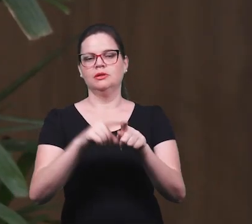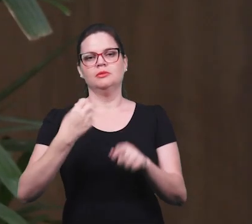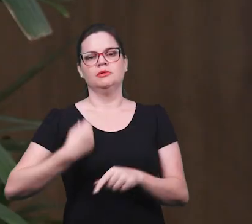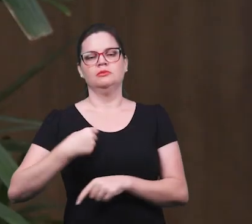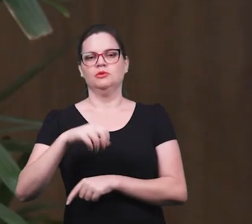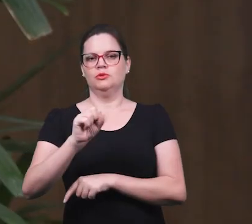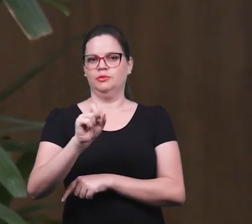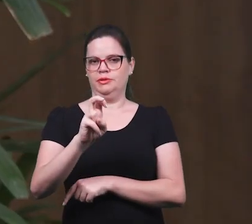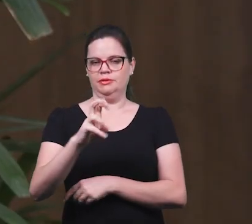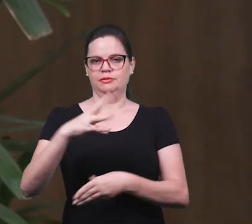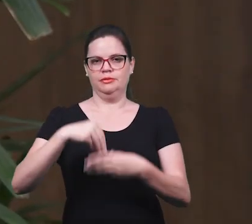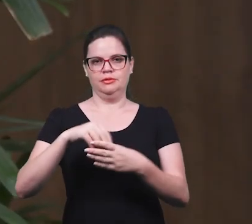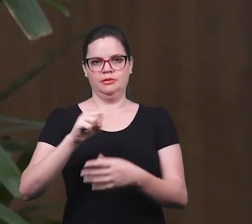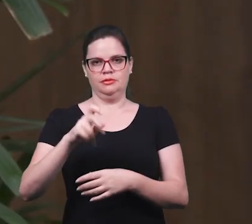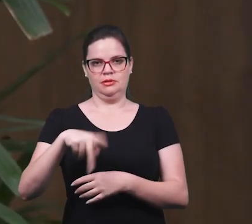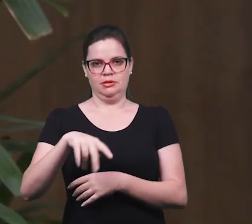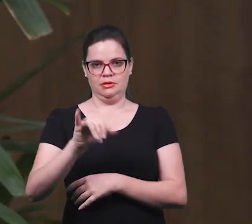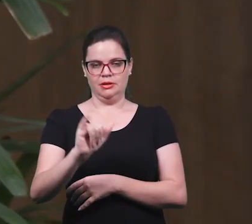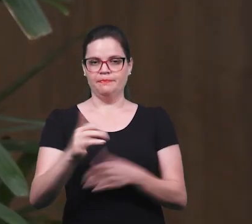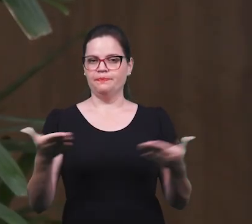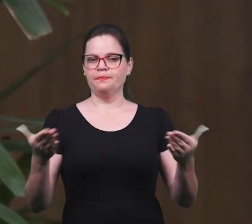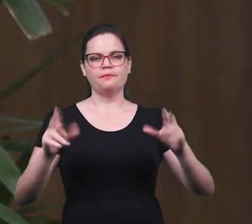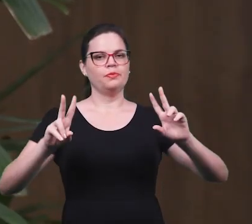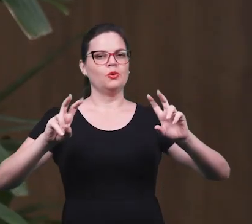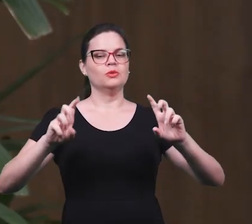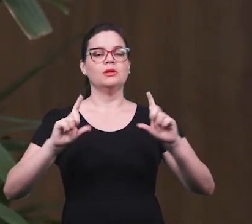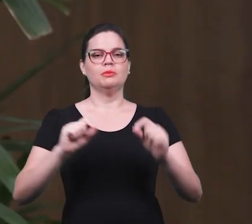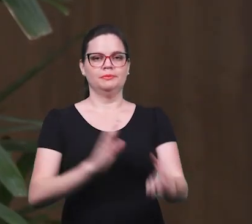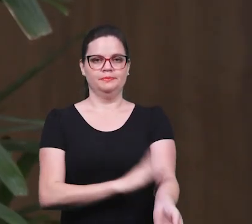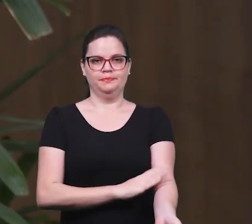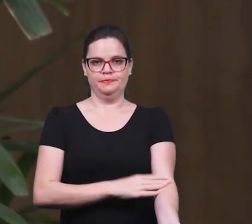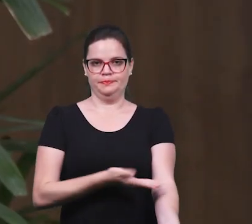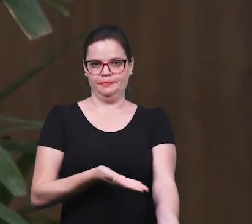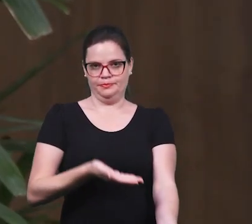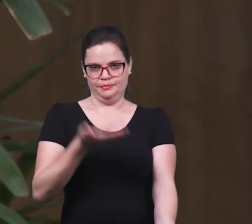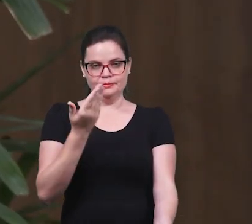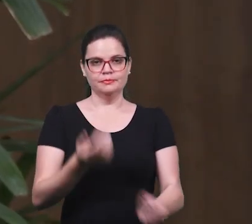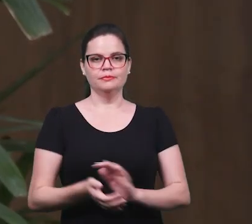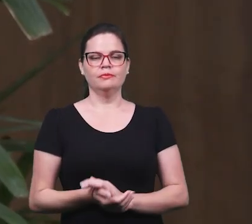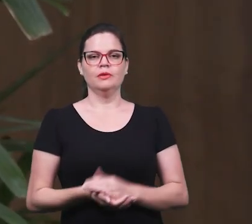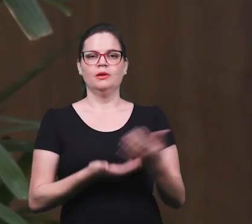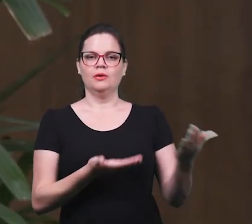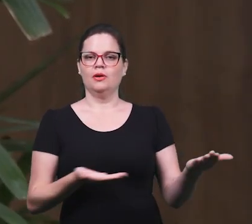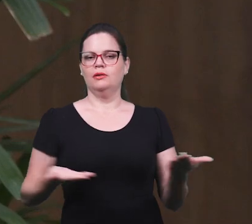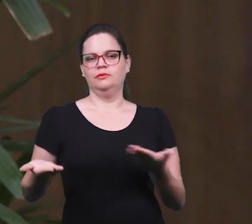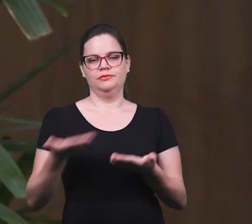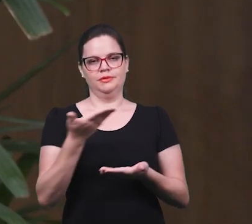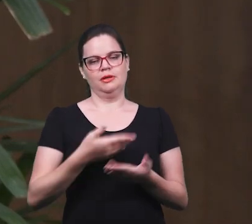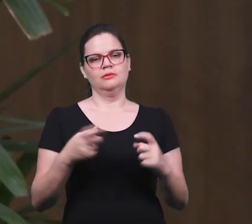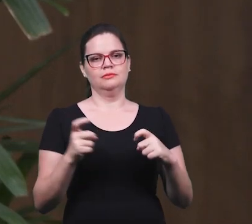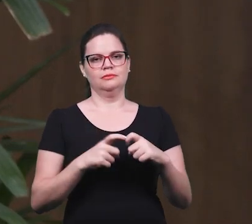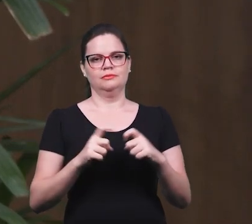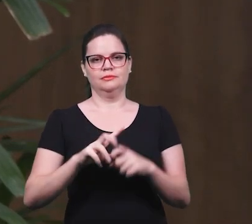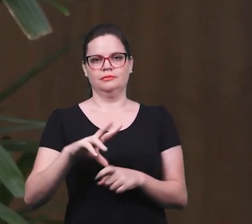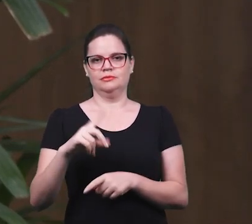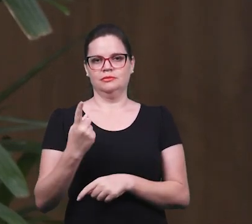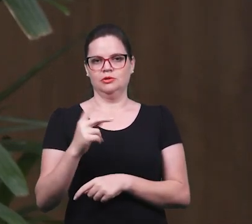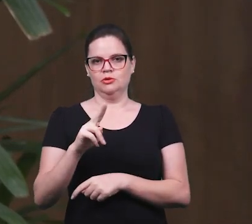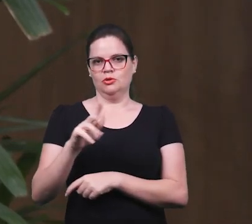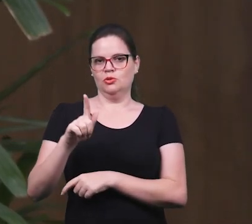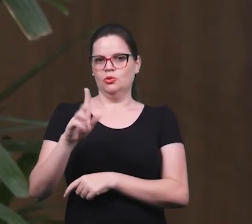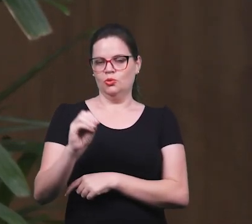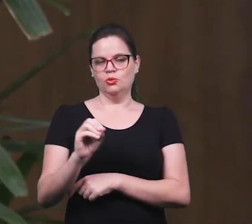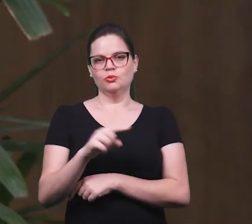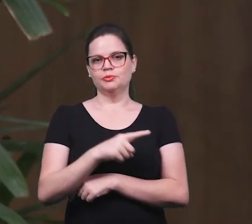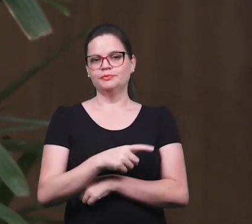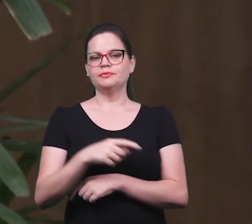Livre. O tema do nosso programa de hoje é hipertensão arterial e o nosso convidado é o Dr. Hugo Mendes